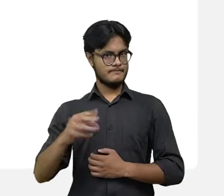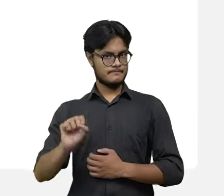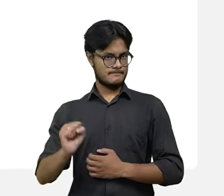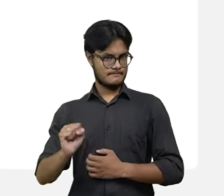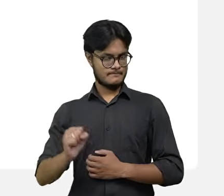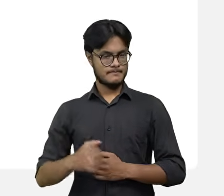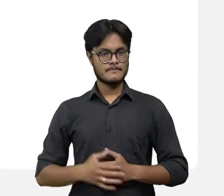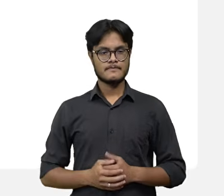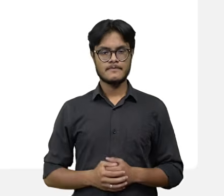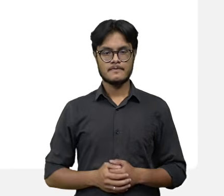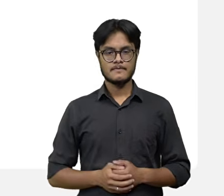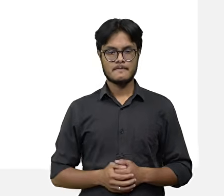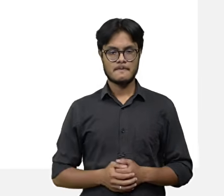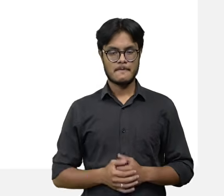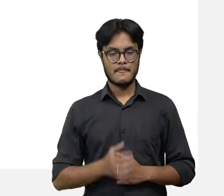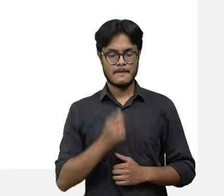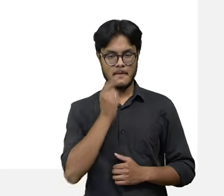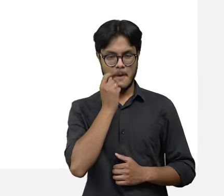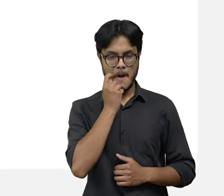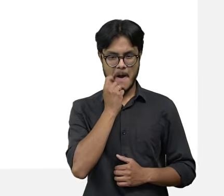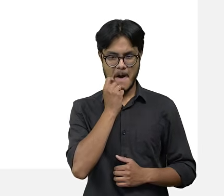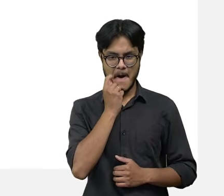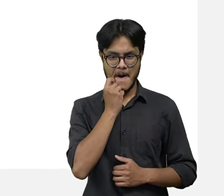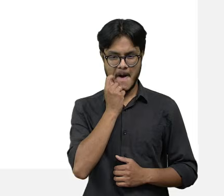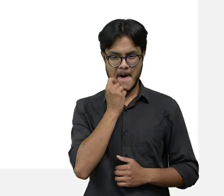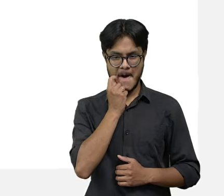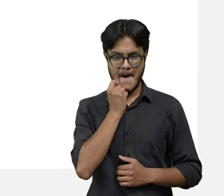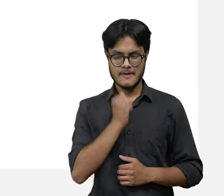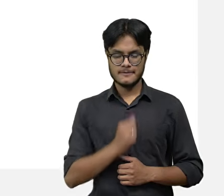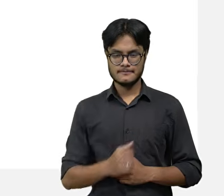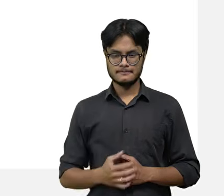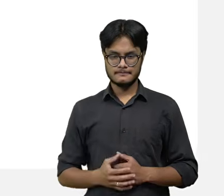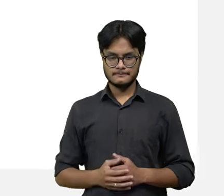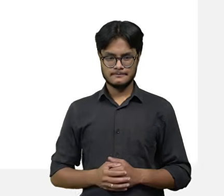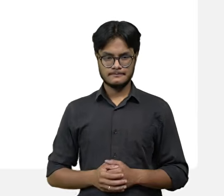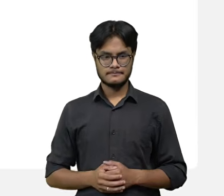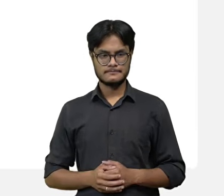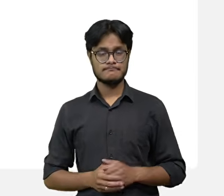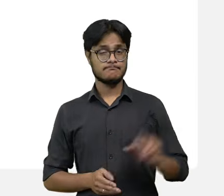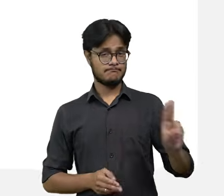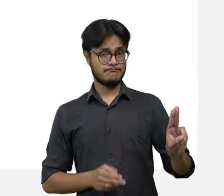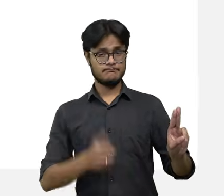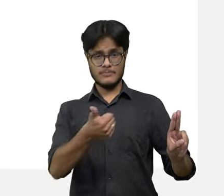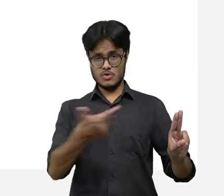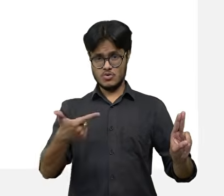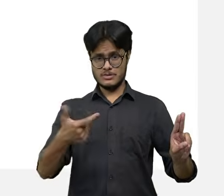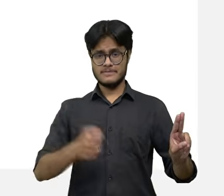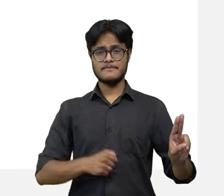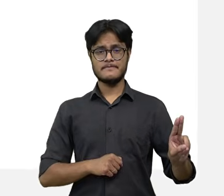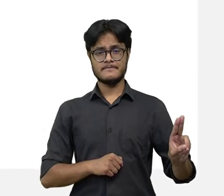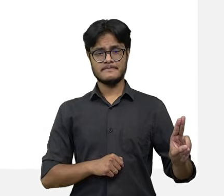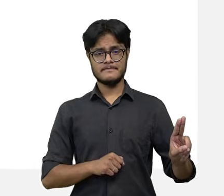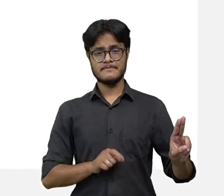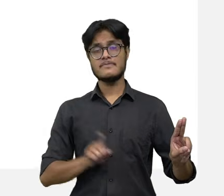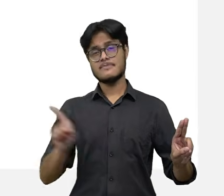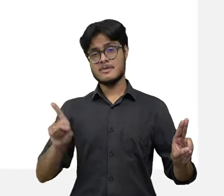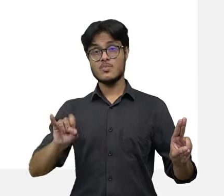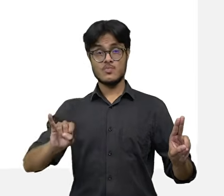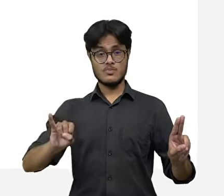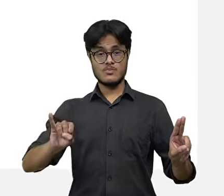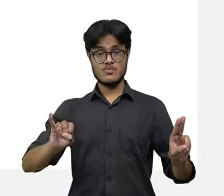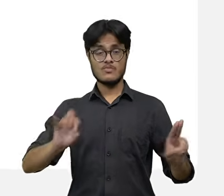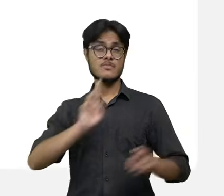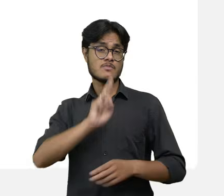quem? Coincide com U igual a 12 volts, e